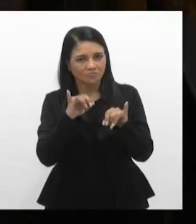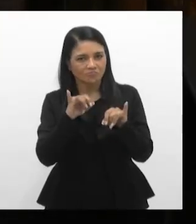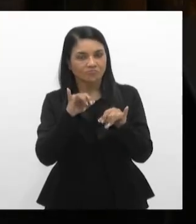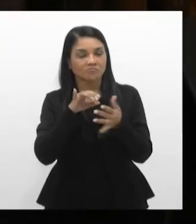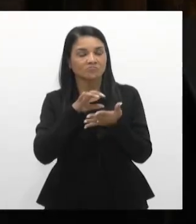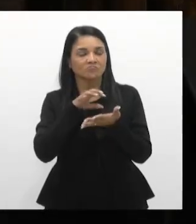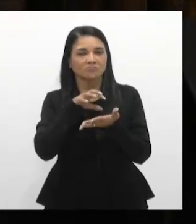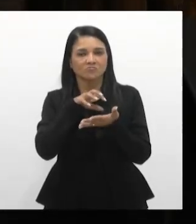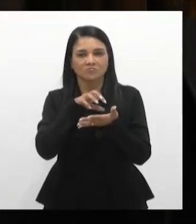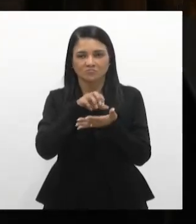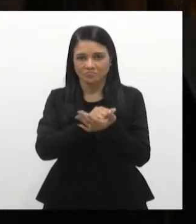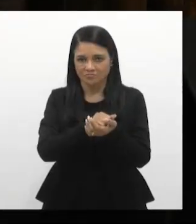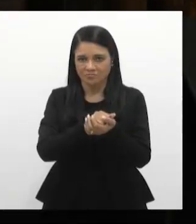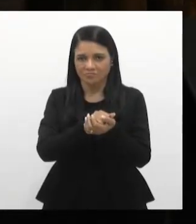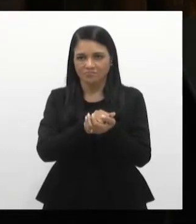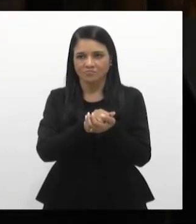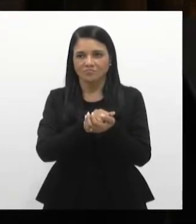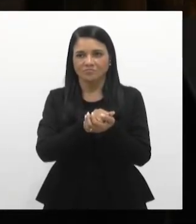registrar